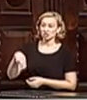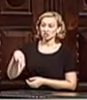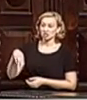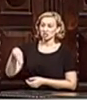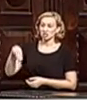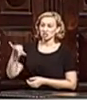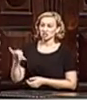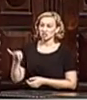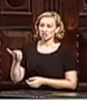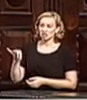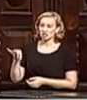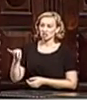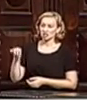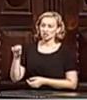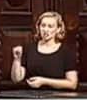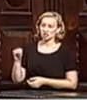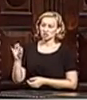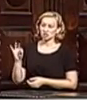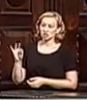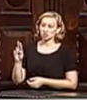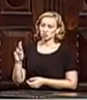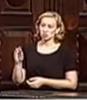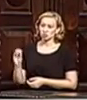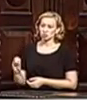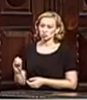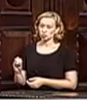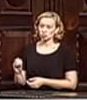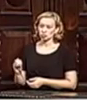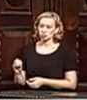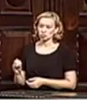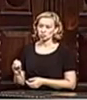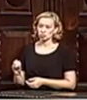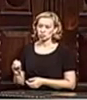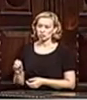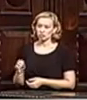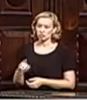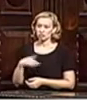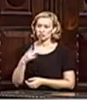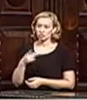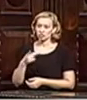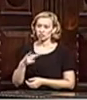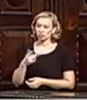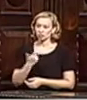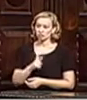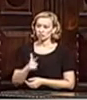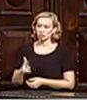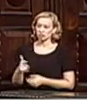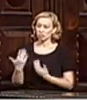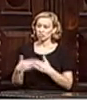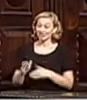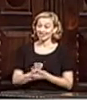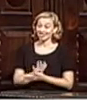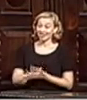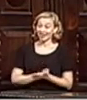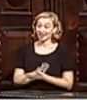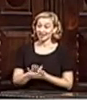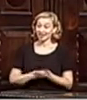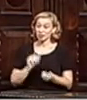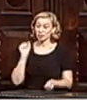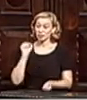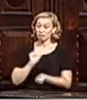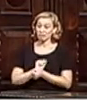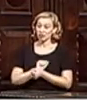sem provas, que todos os coronéis da Polícia Militar do Estado do Rio de Janeiro estão corrompidos e que o governador não tem mais